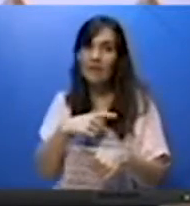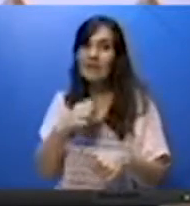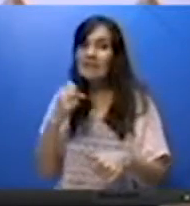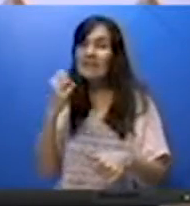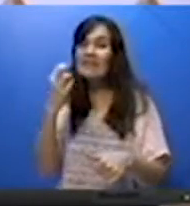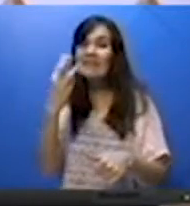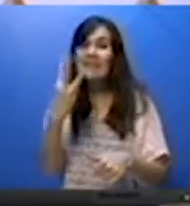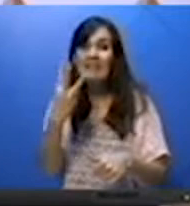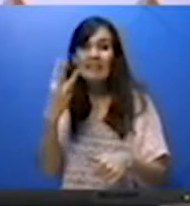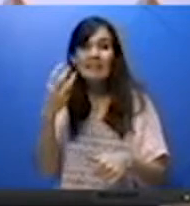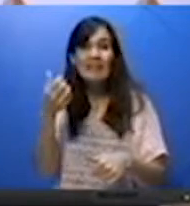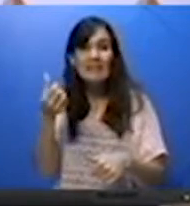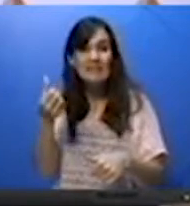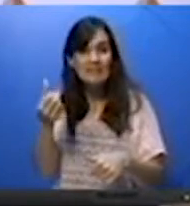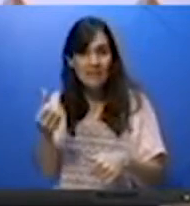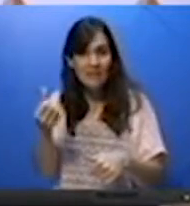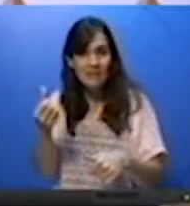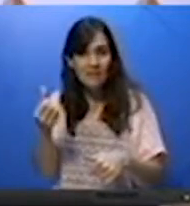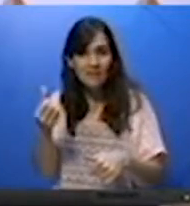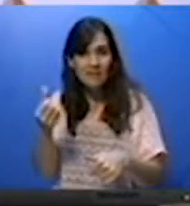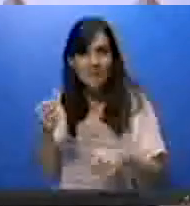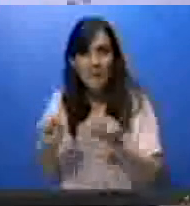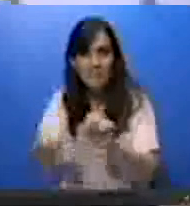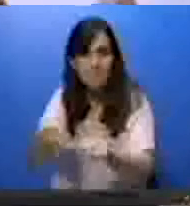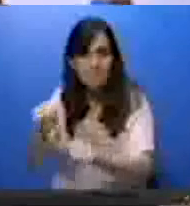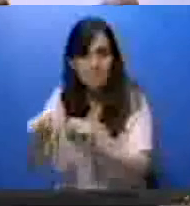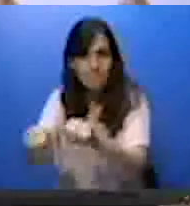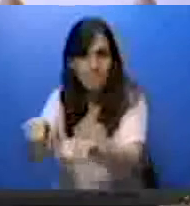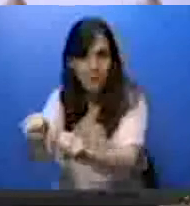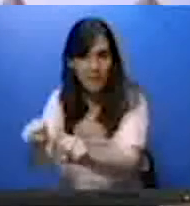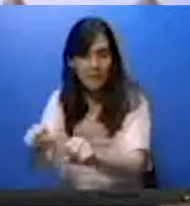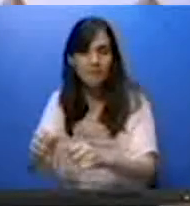vocês américo c